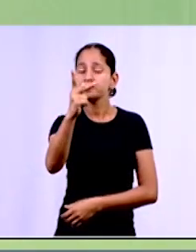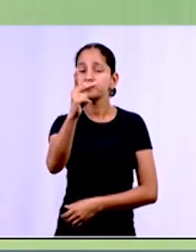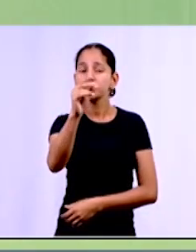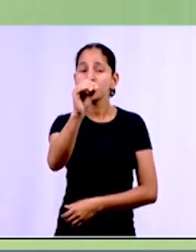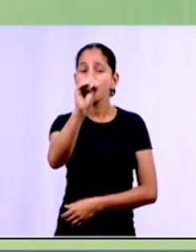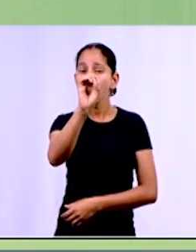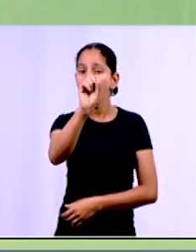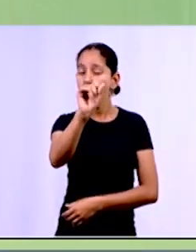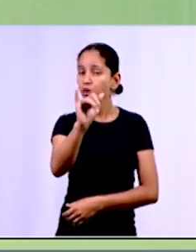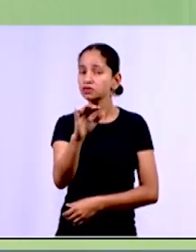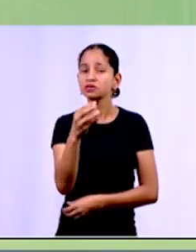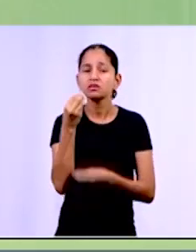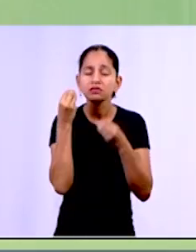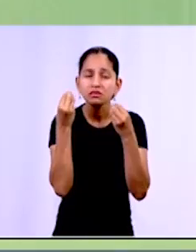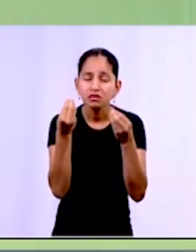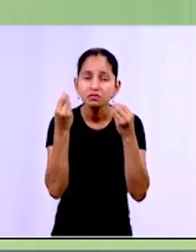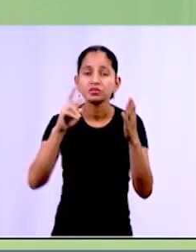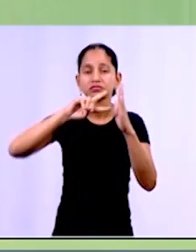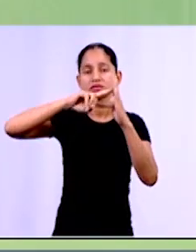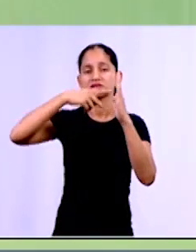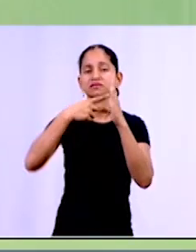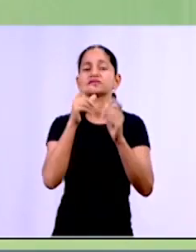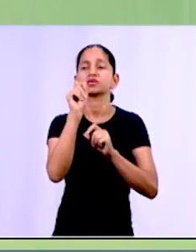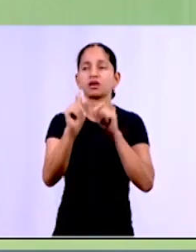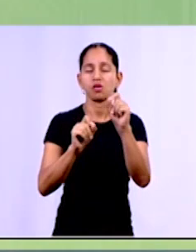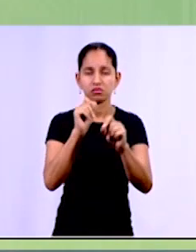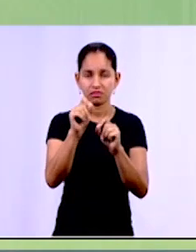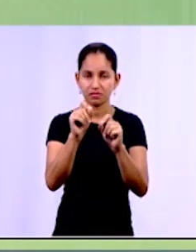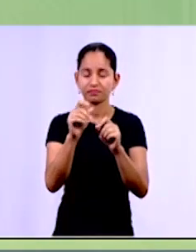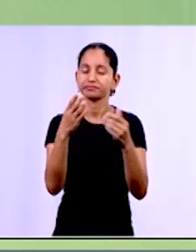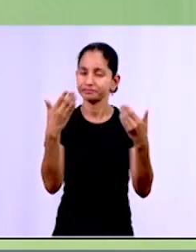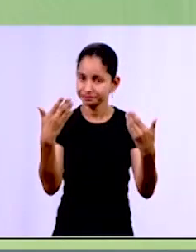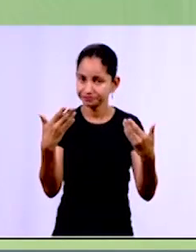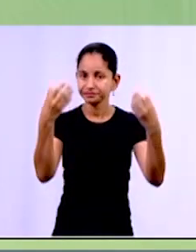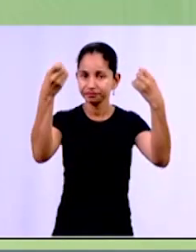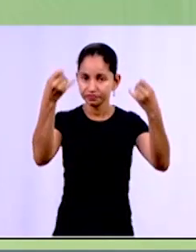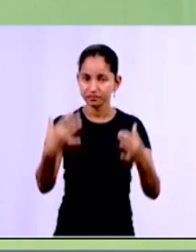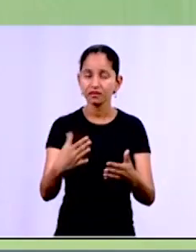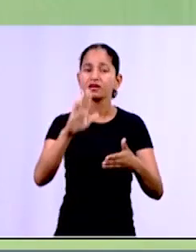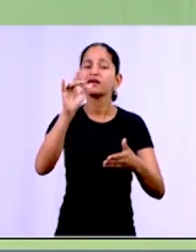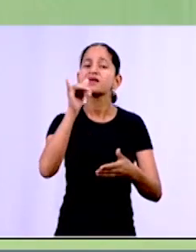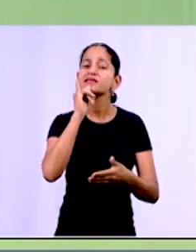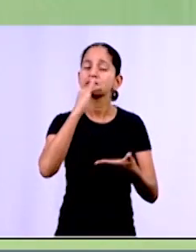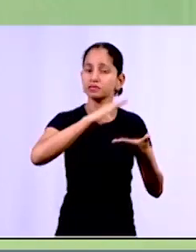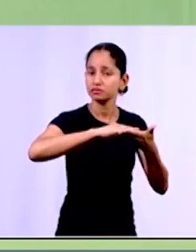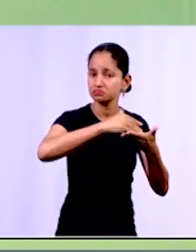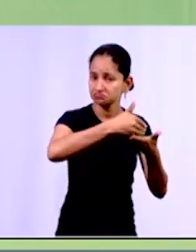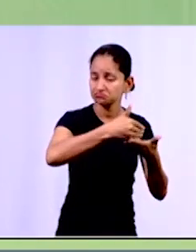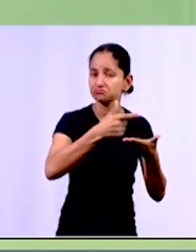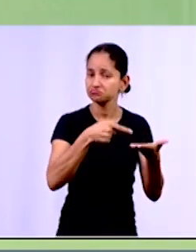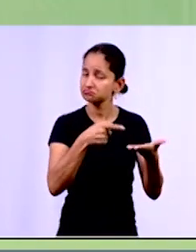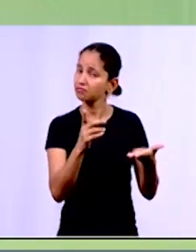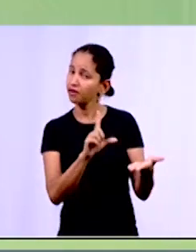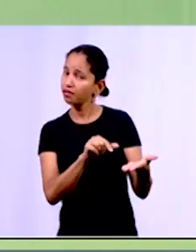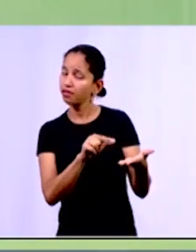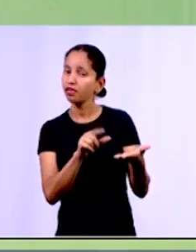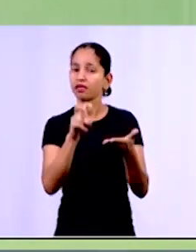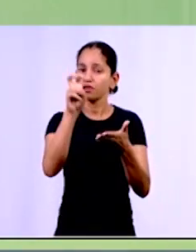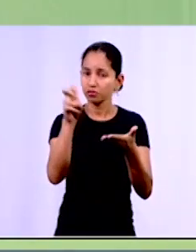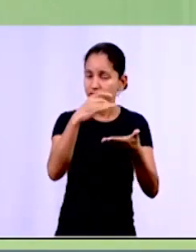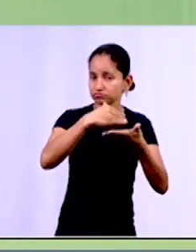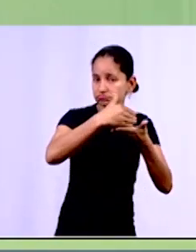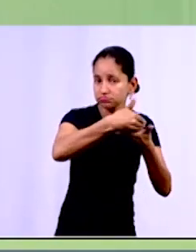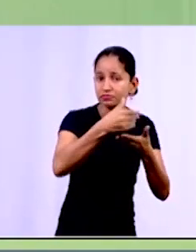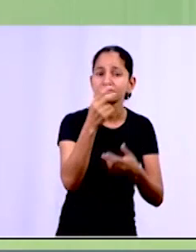3,1 milhões de núcleos. O que é que significa isso? Para você ter uma ideia, um notebook desse, que é um notebook novo, razoavelmente novo, ele